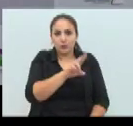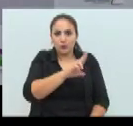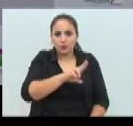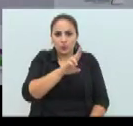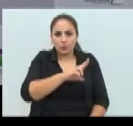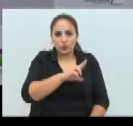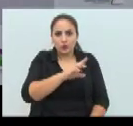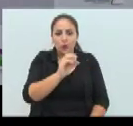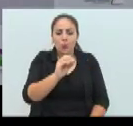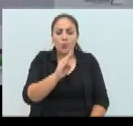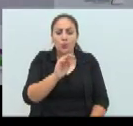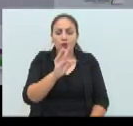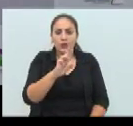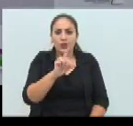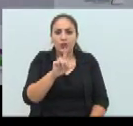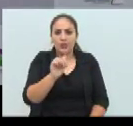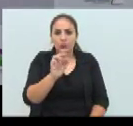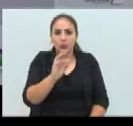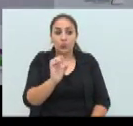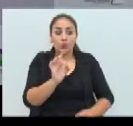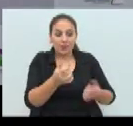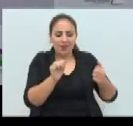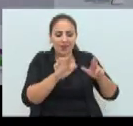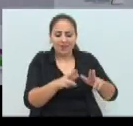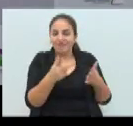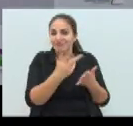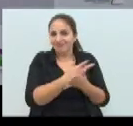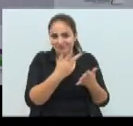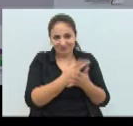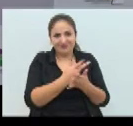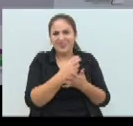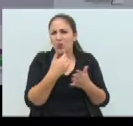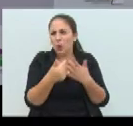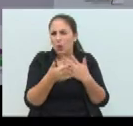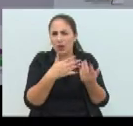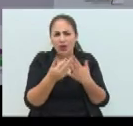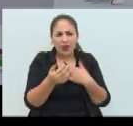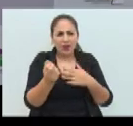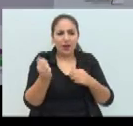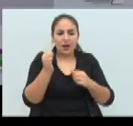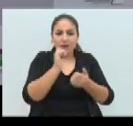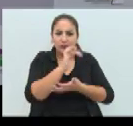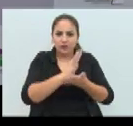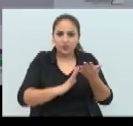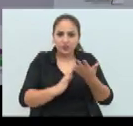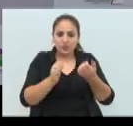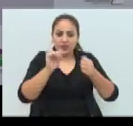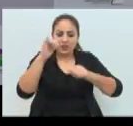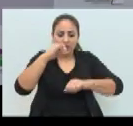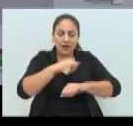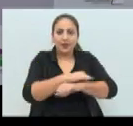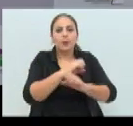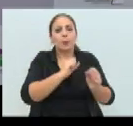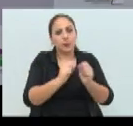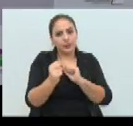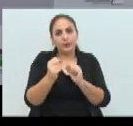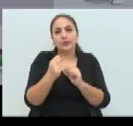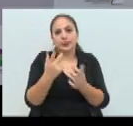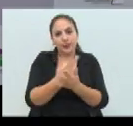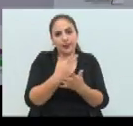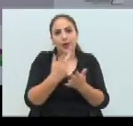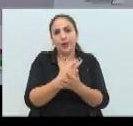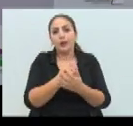homologação, ou seja, passaria a ser um campo clandestino. Então qualquer atividade aérea nesse campo clandestino é passível